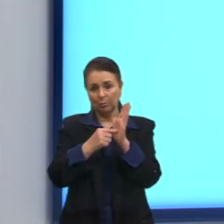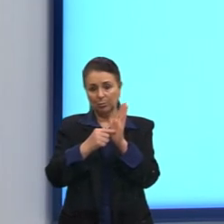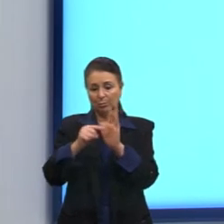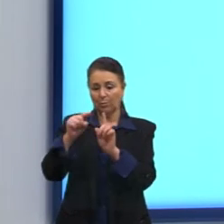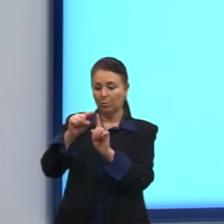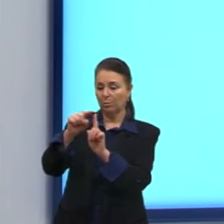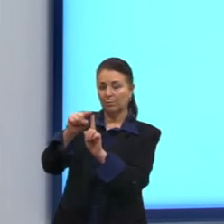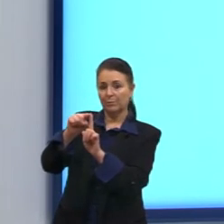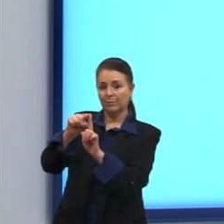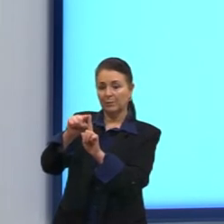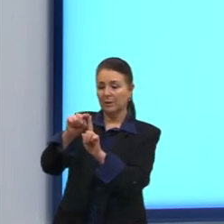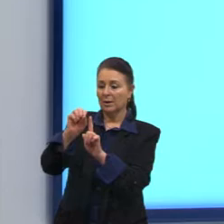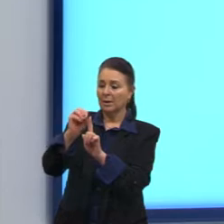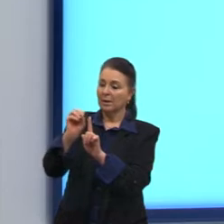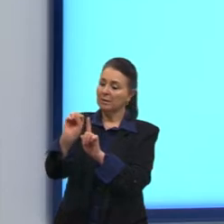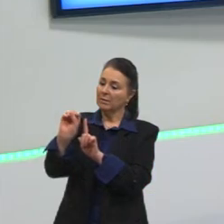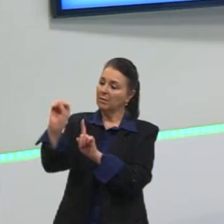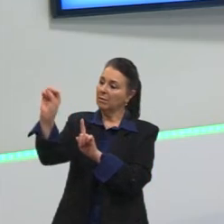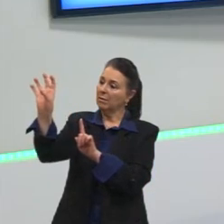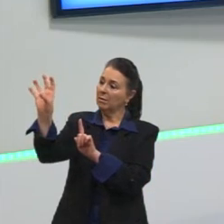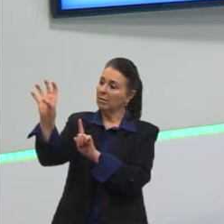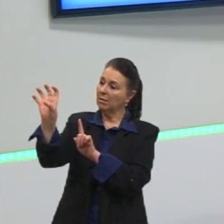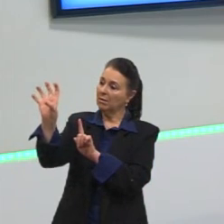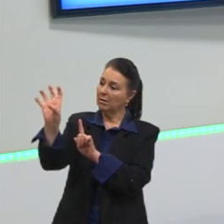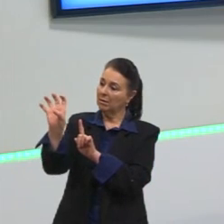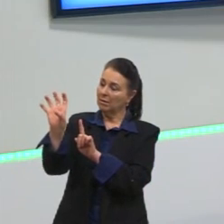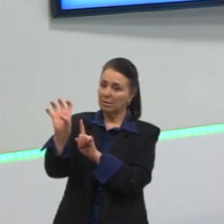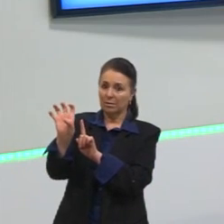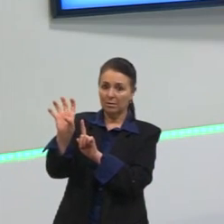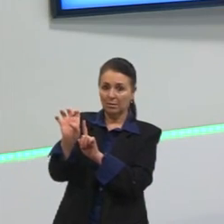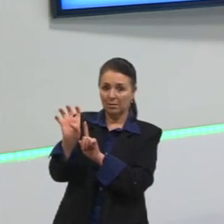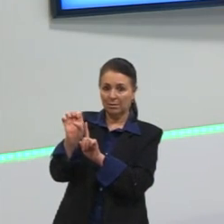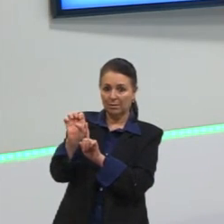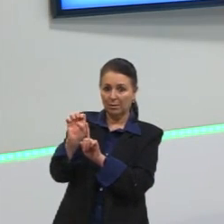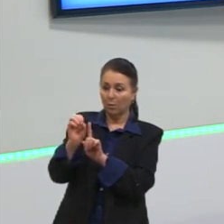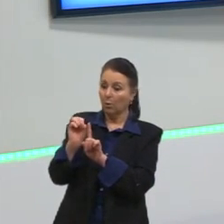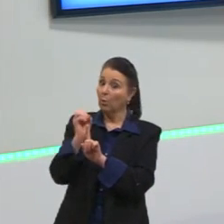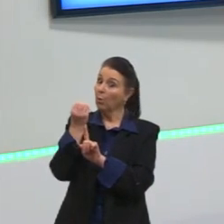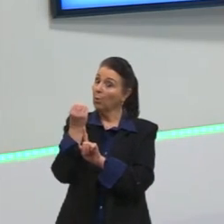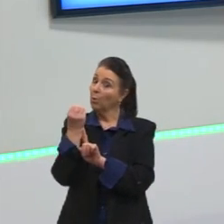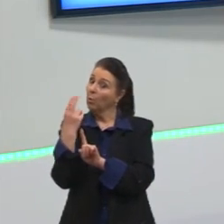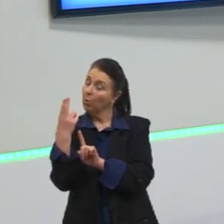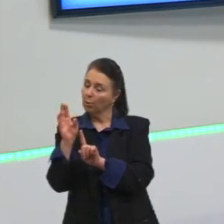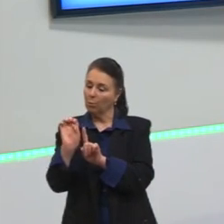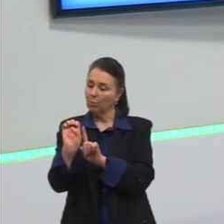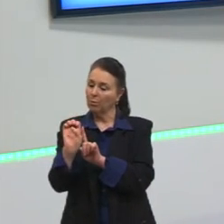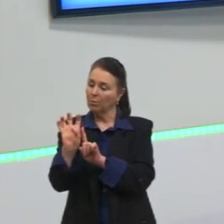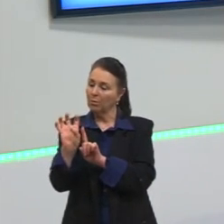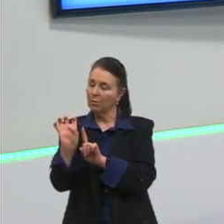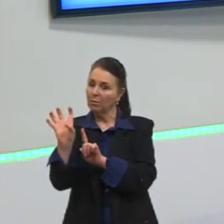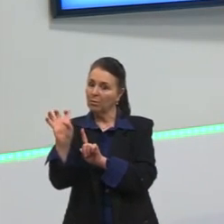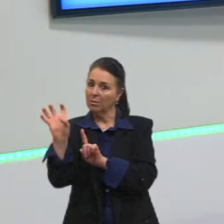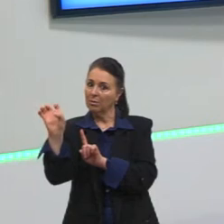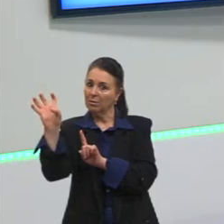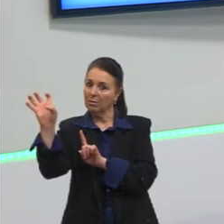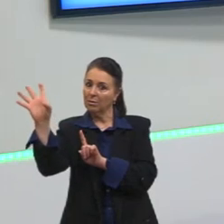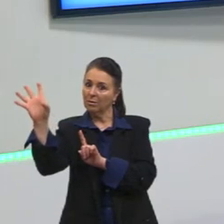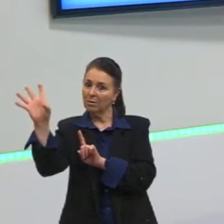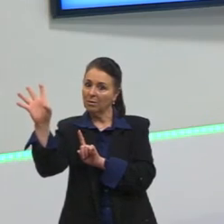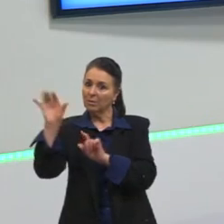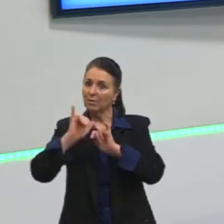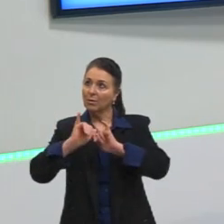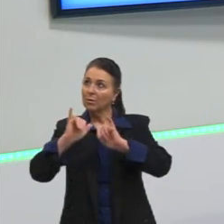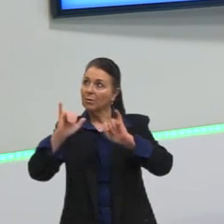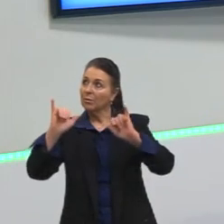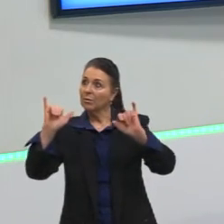um ponto, e ao redor desse ponto, então, a gente vai ter várias esferas, né? Como se fosse essa propagação que